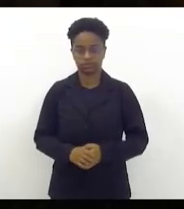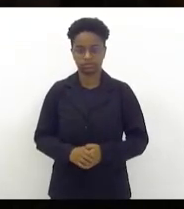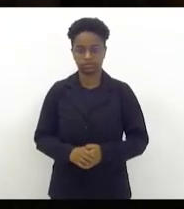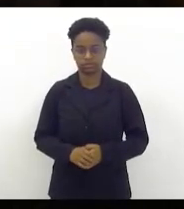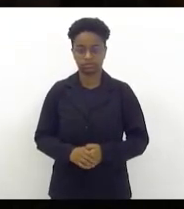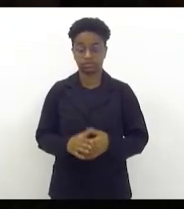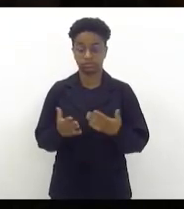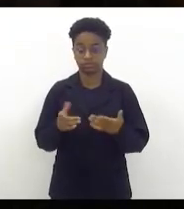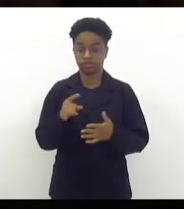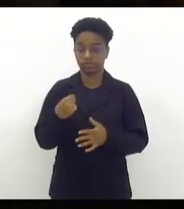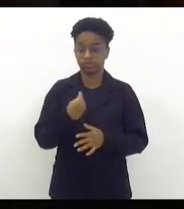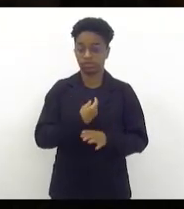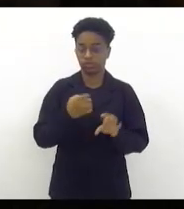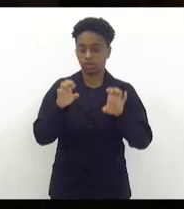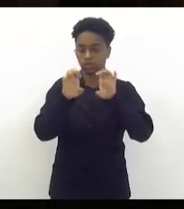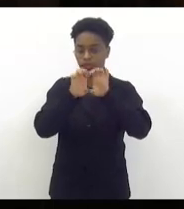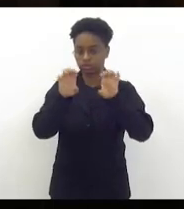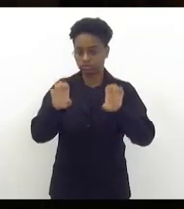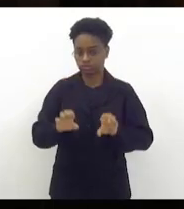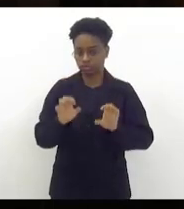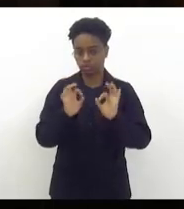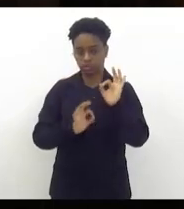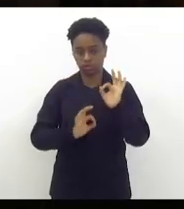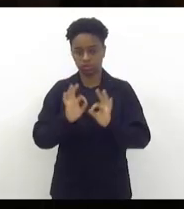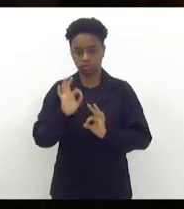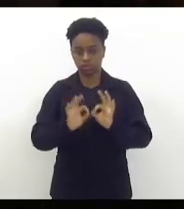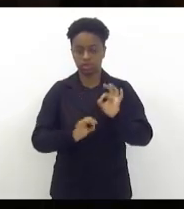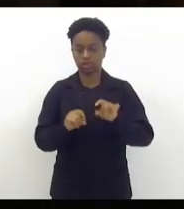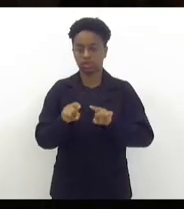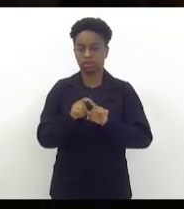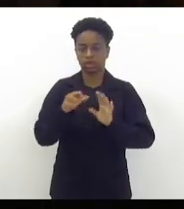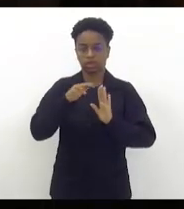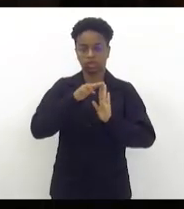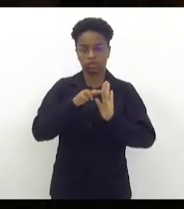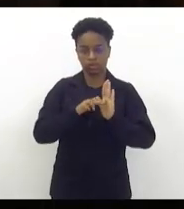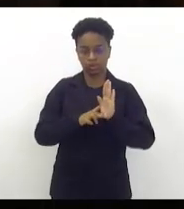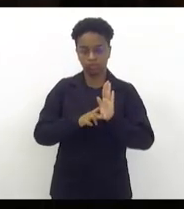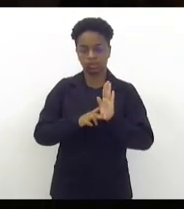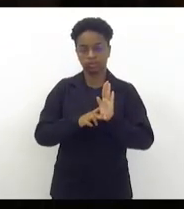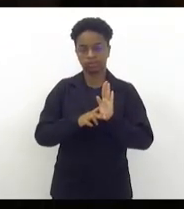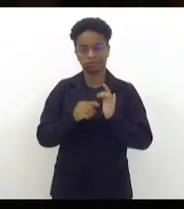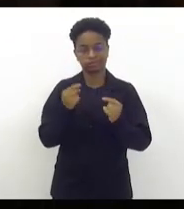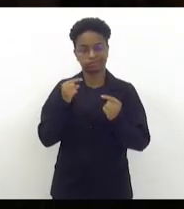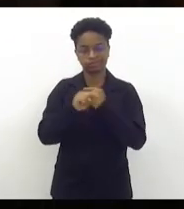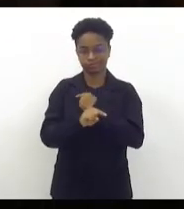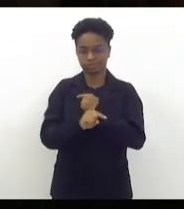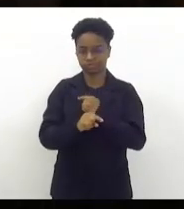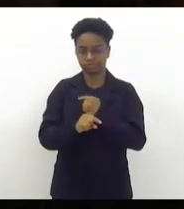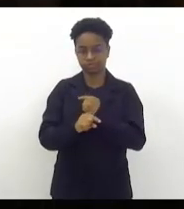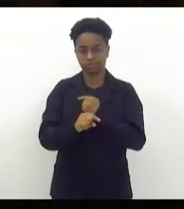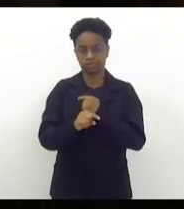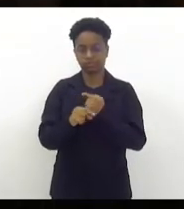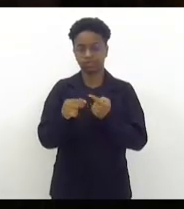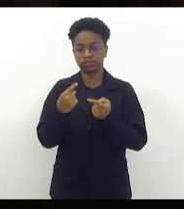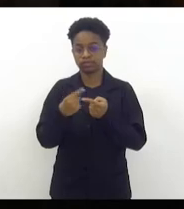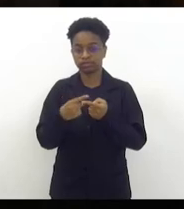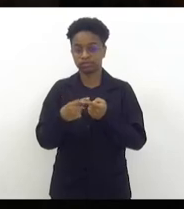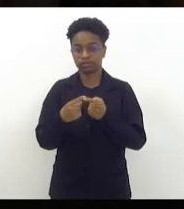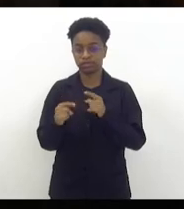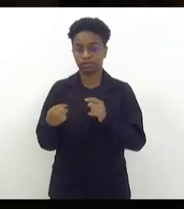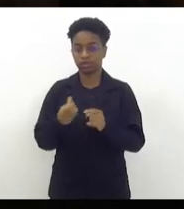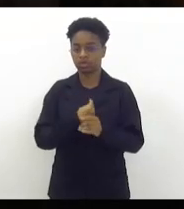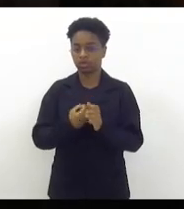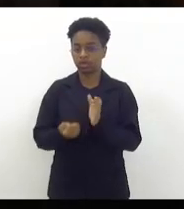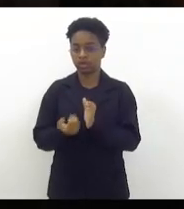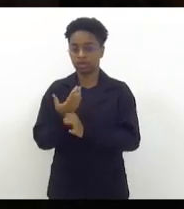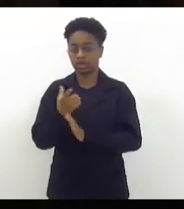na nossa estrutura organizacional, nas nossas normas, nessa incongruência da gente estar fazendo lei